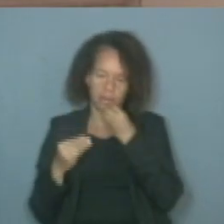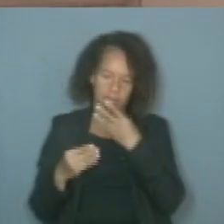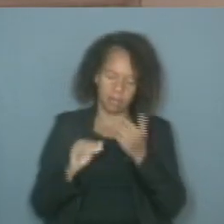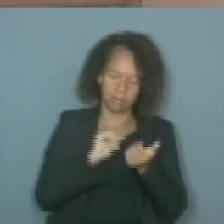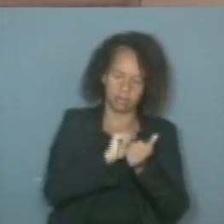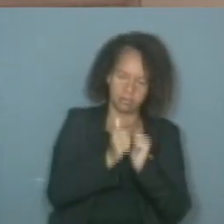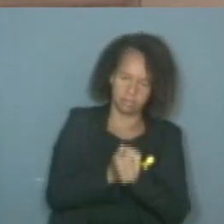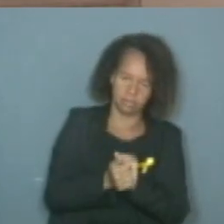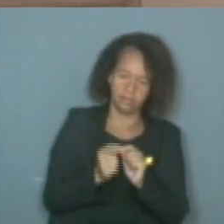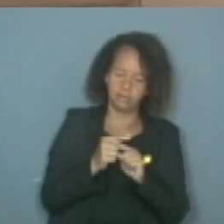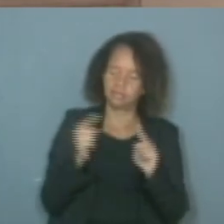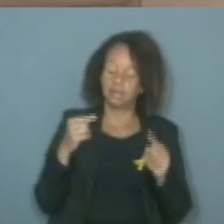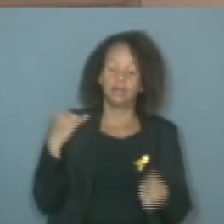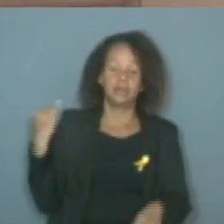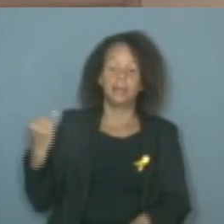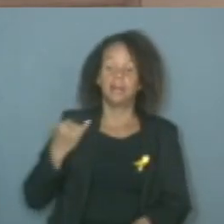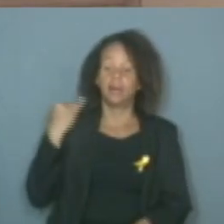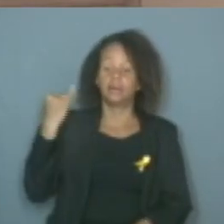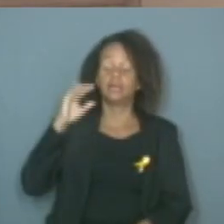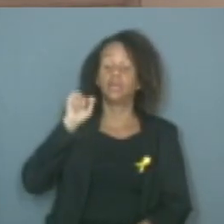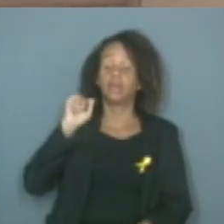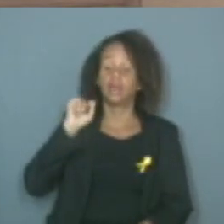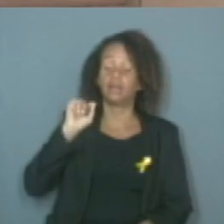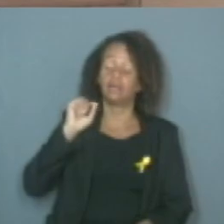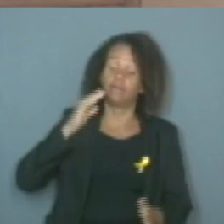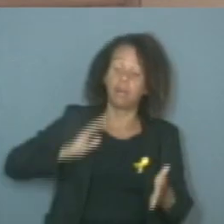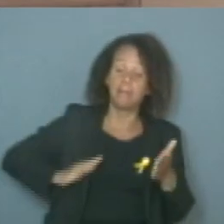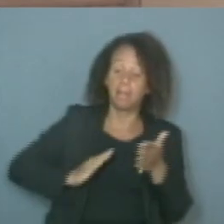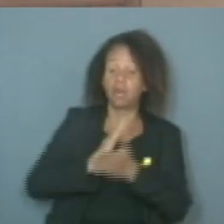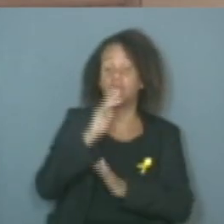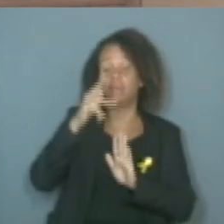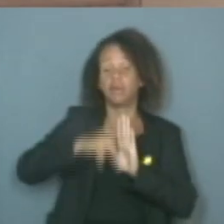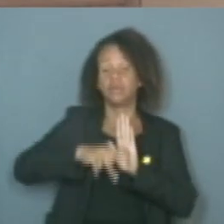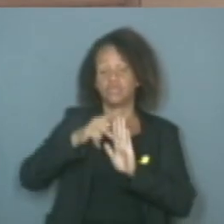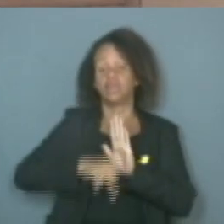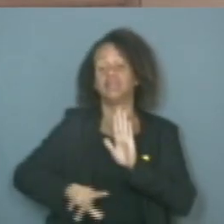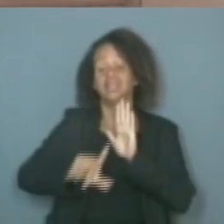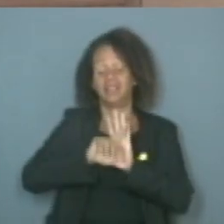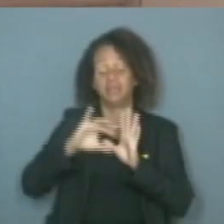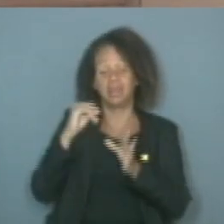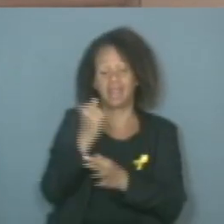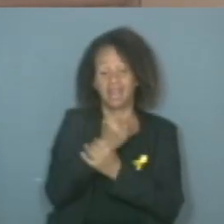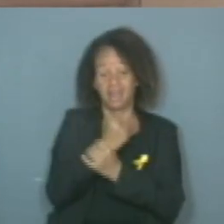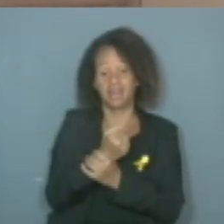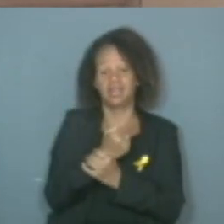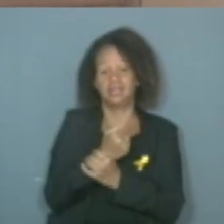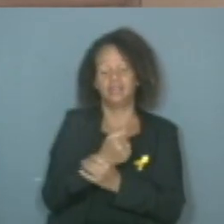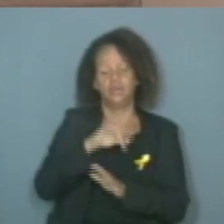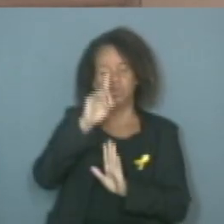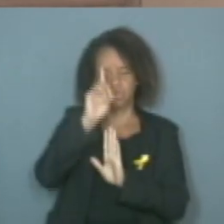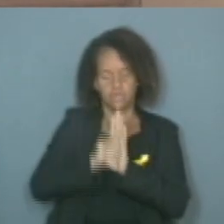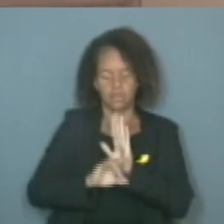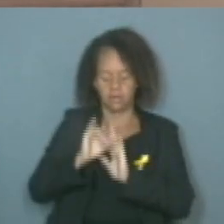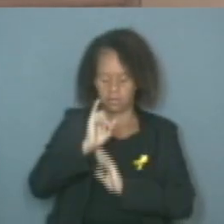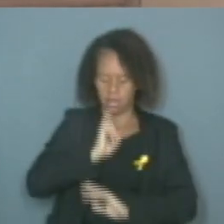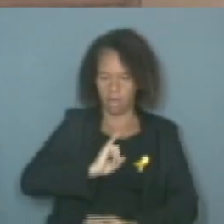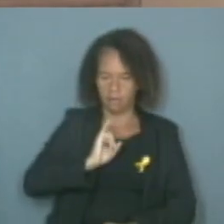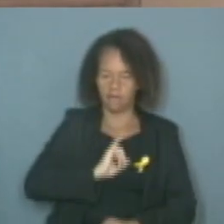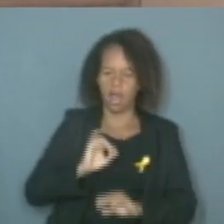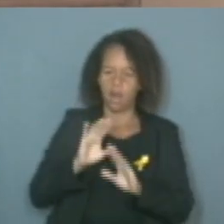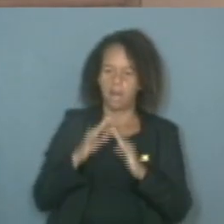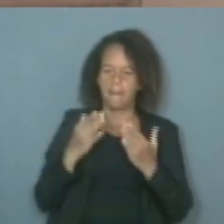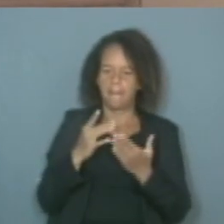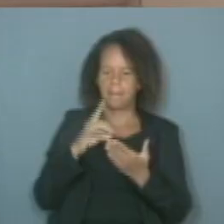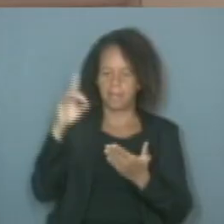adequado. Mas, enfim, o que importa é que vamos aprovar um projeto de lei para garantir o direito de intervalos bíblicos aqui na